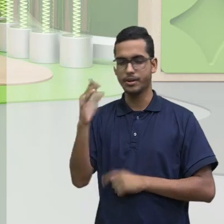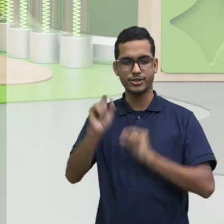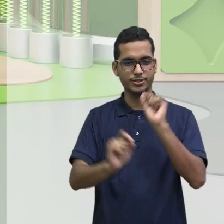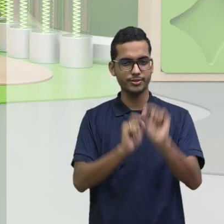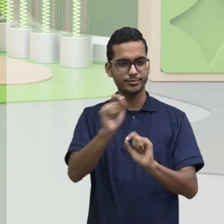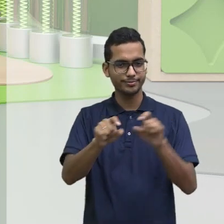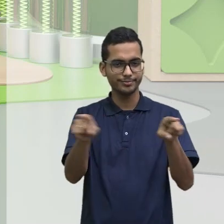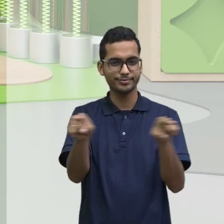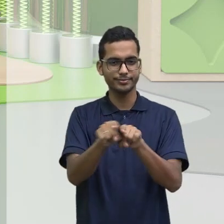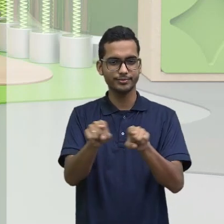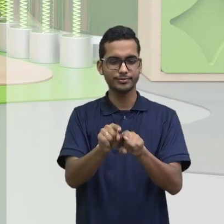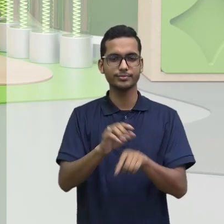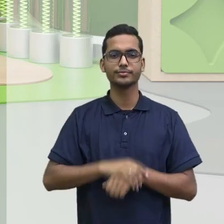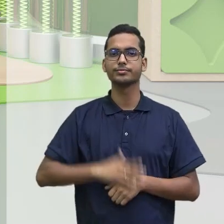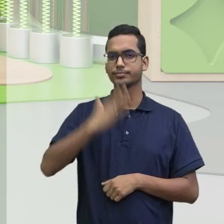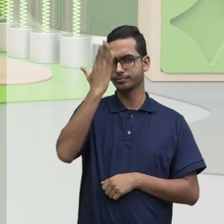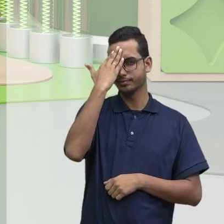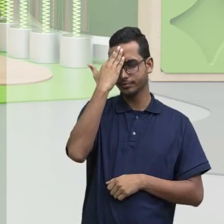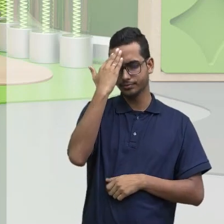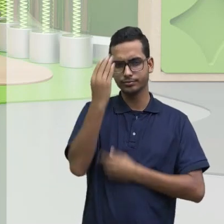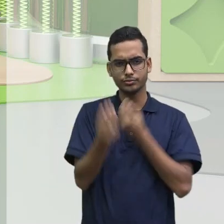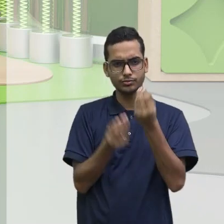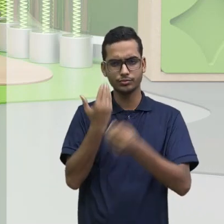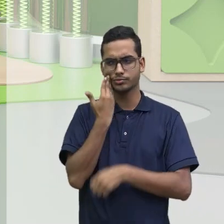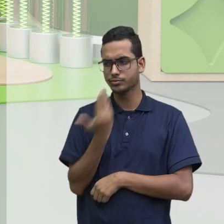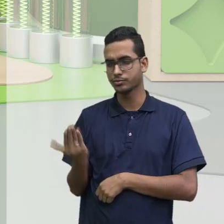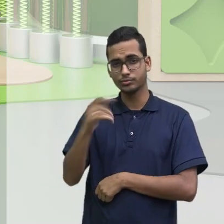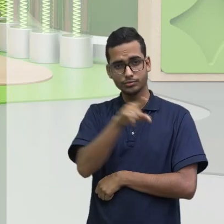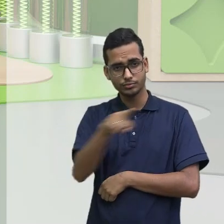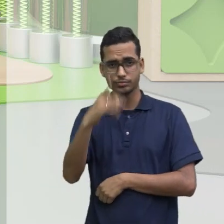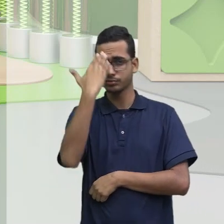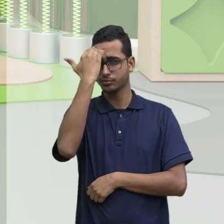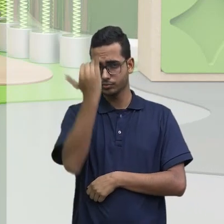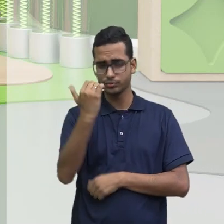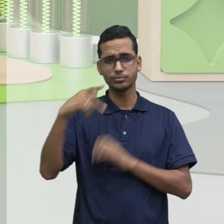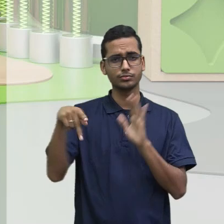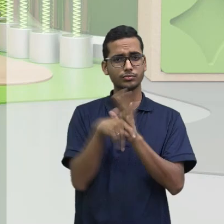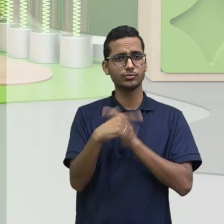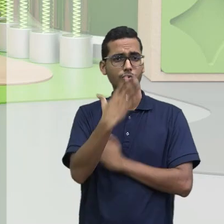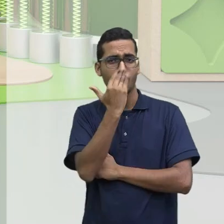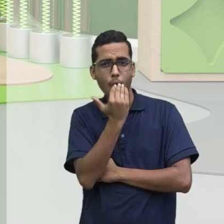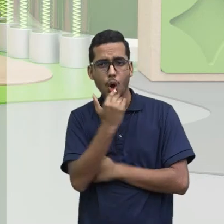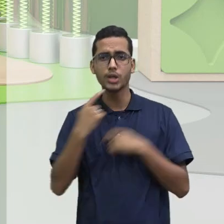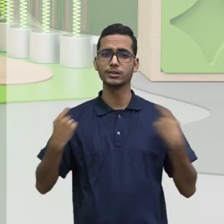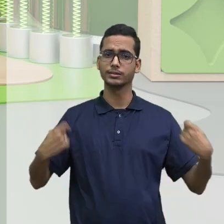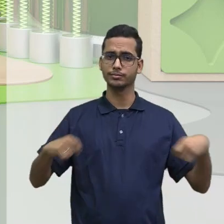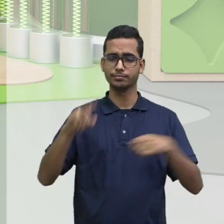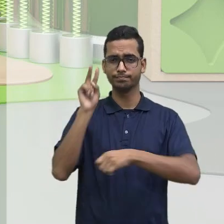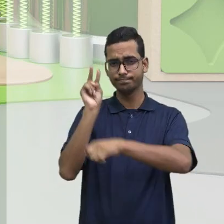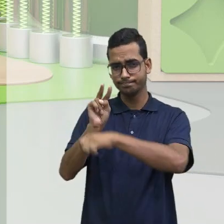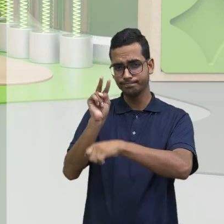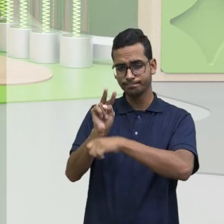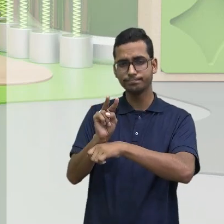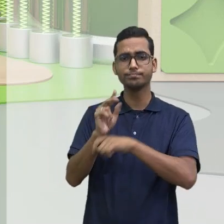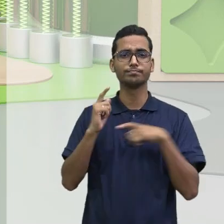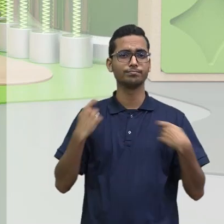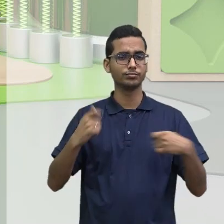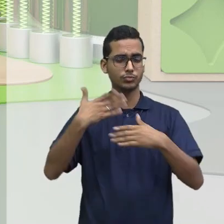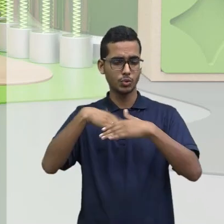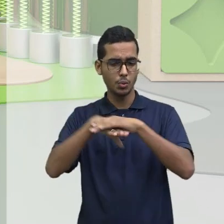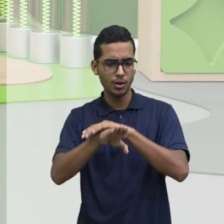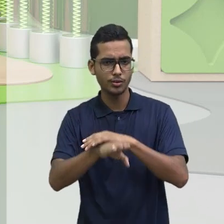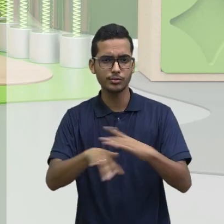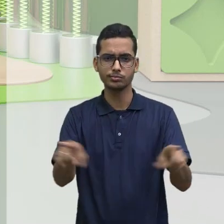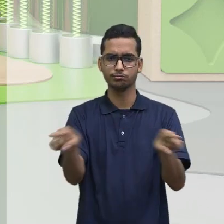bom? Então, sabendo disso, você já sabe que esses alimentos precisam ser muito bem conservados, A gente vai falar um pouco